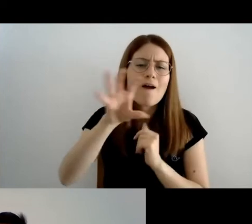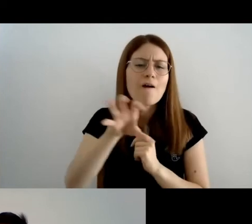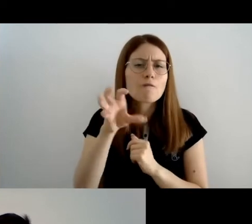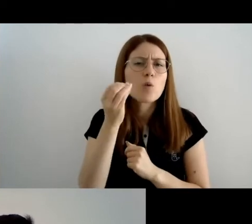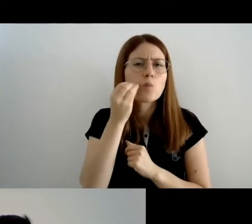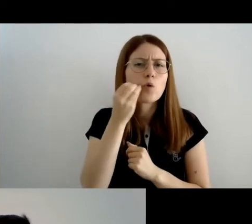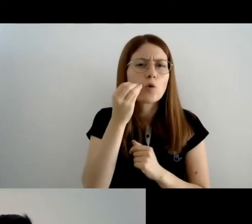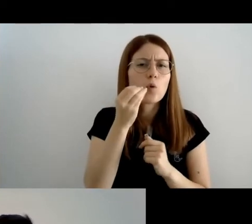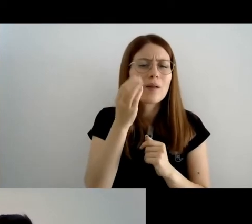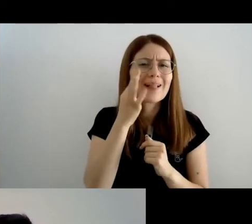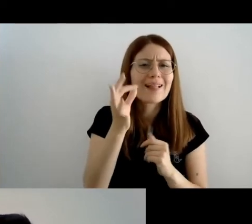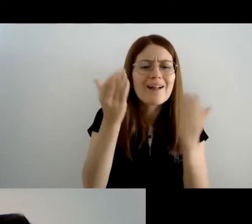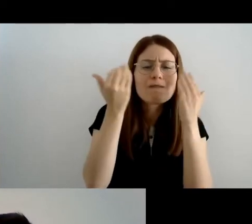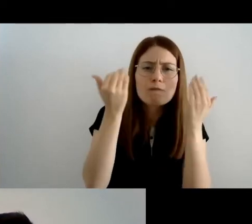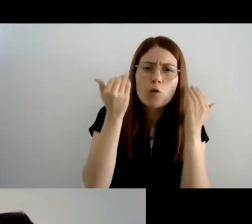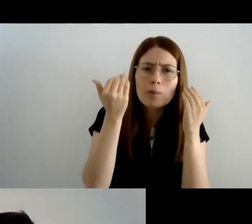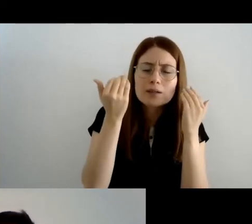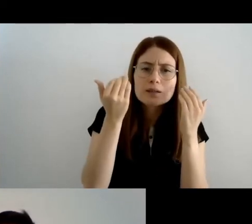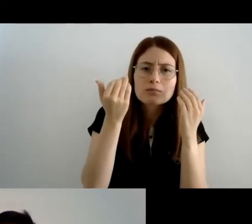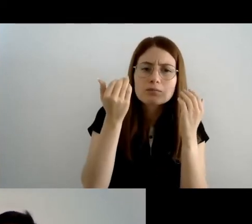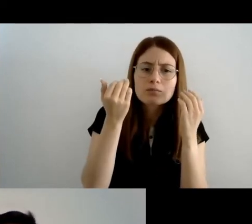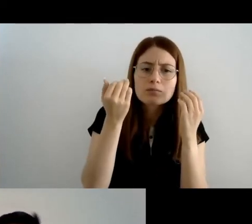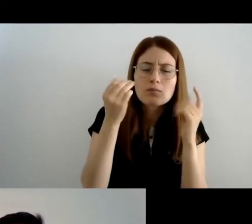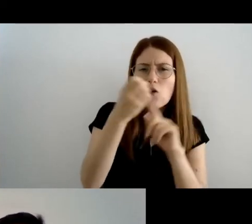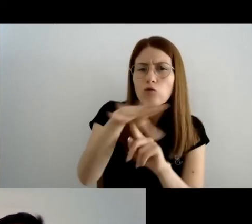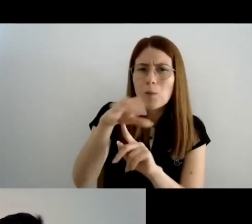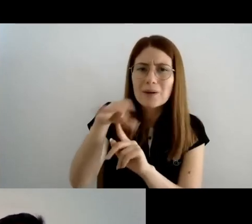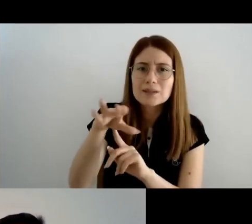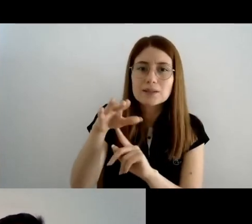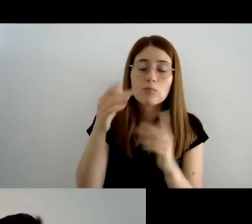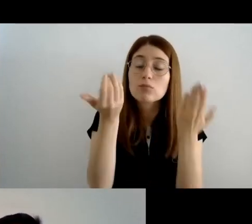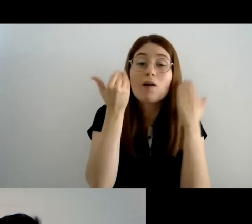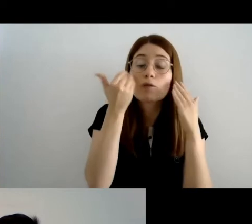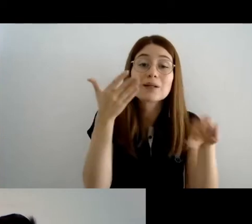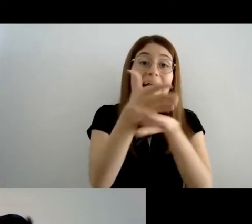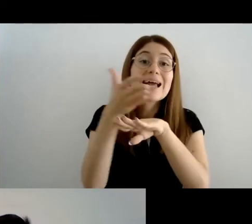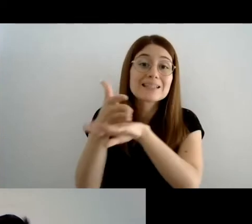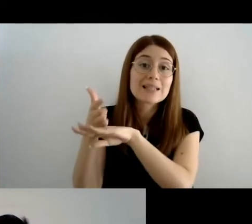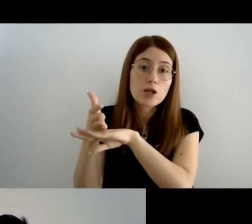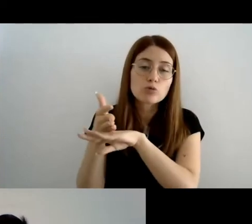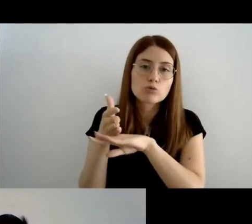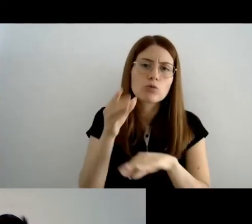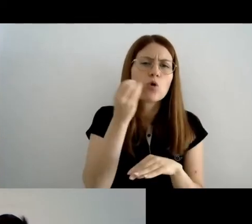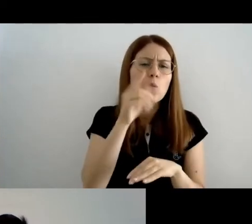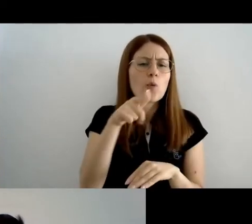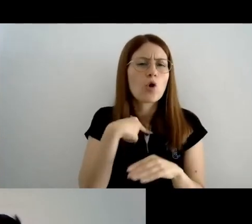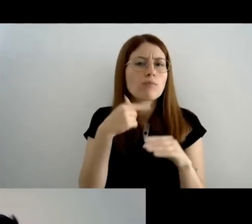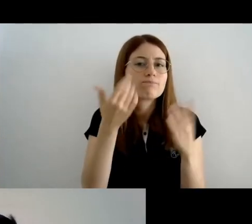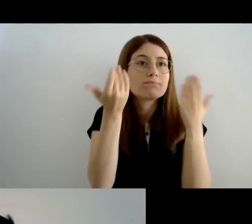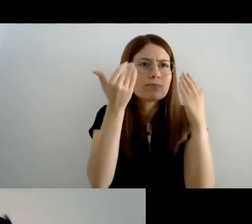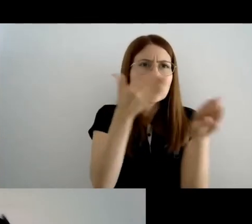tratar a informação. Como todos nós sabemos, nesta altura é muito fácil ter acesso à informação, a forma como a devemos transformar e como a